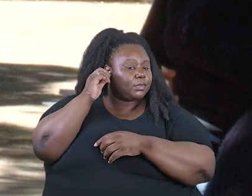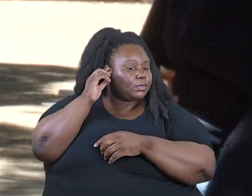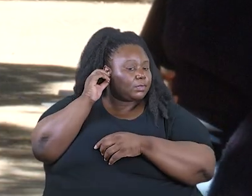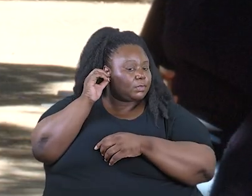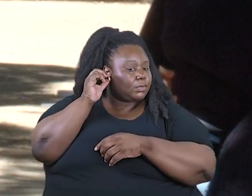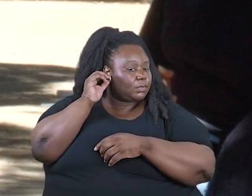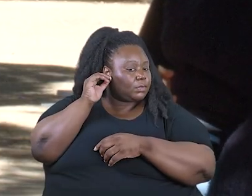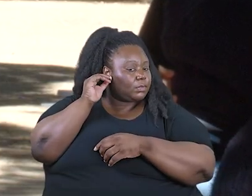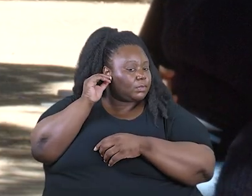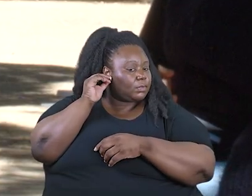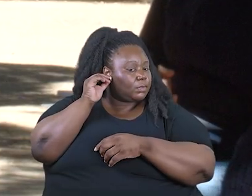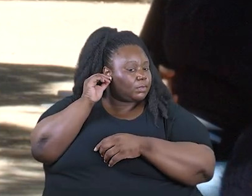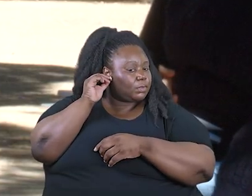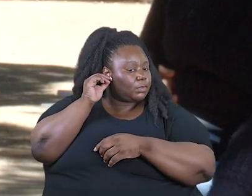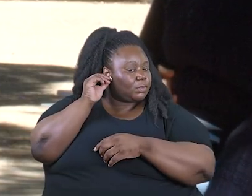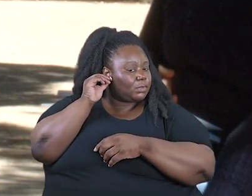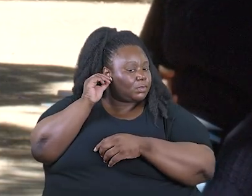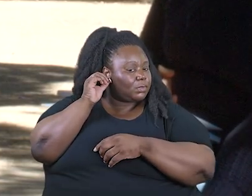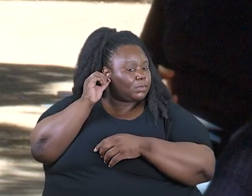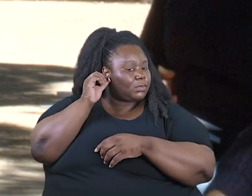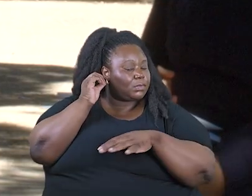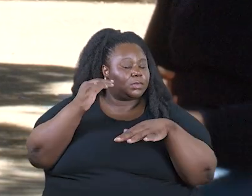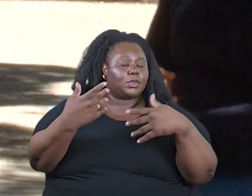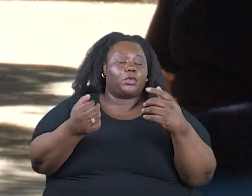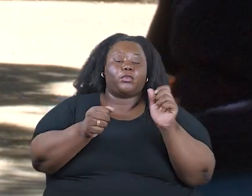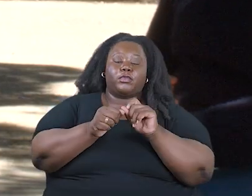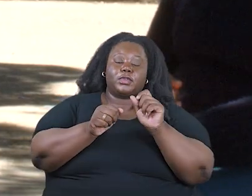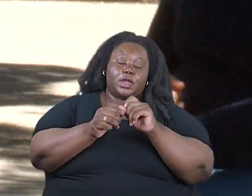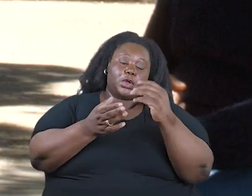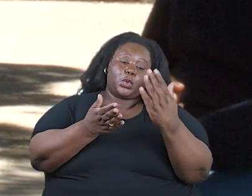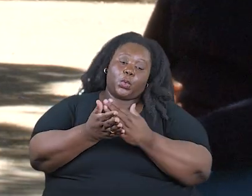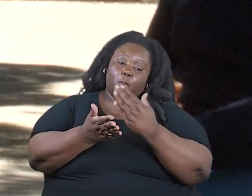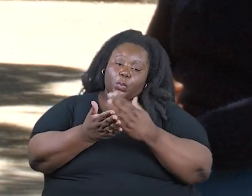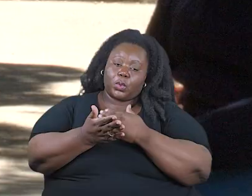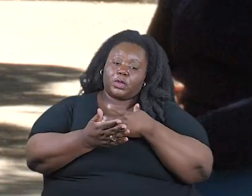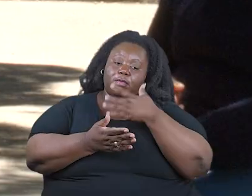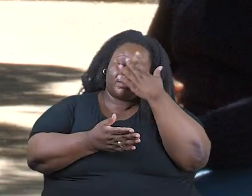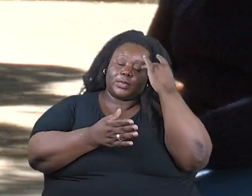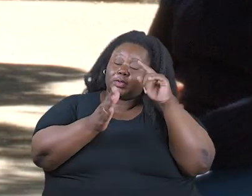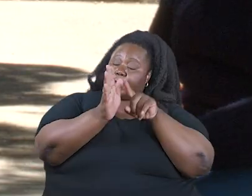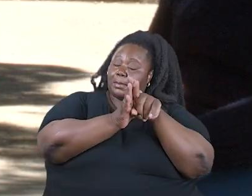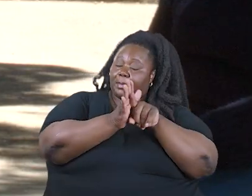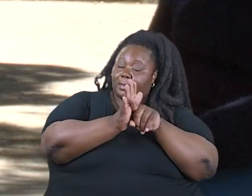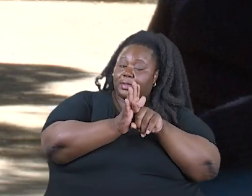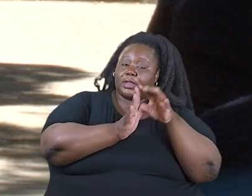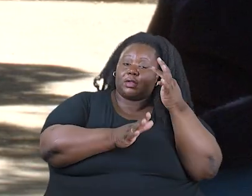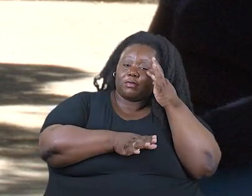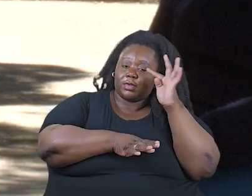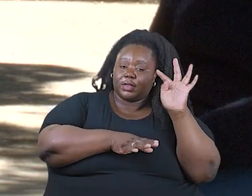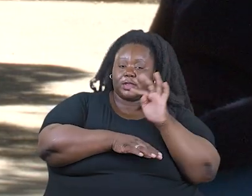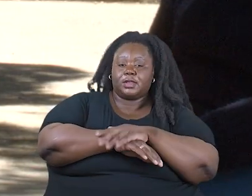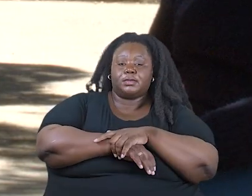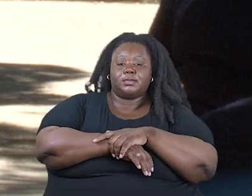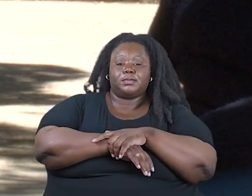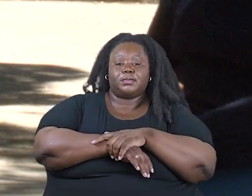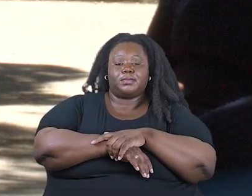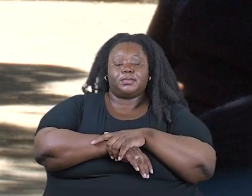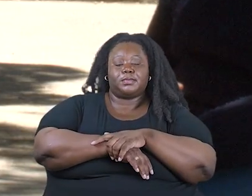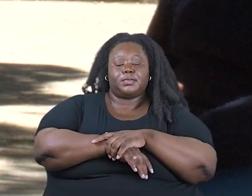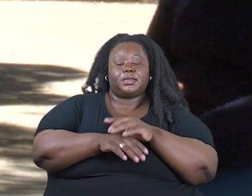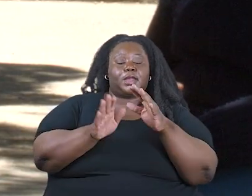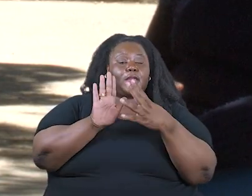publicaram um livro grande com ensaios de uma pesquisadora francesa, a Anne Mauglan-Delcourt,